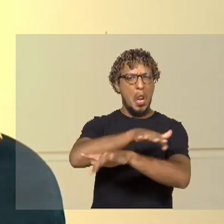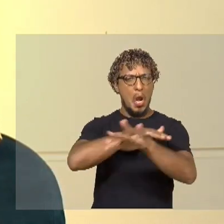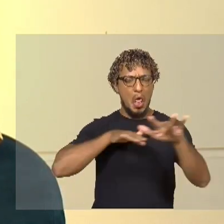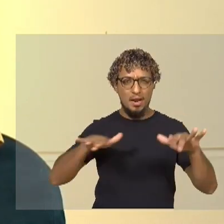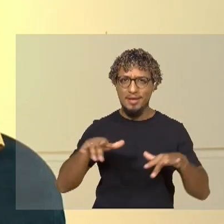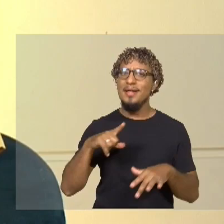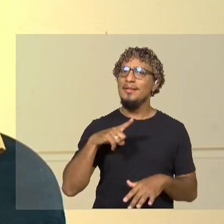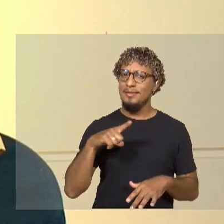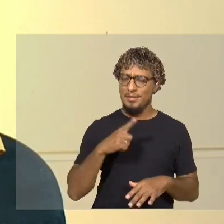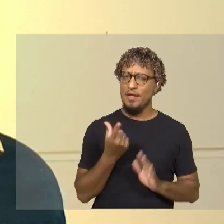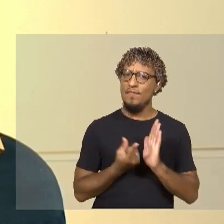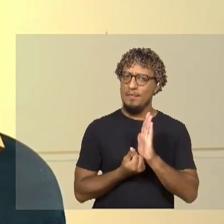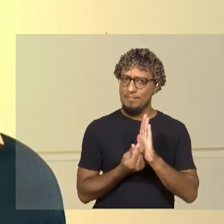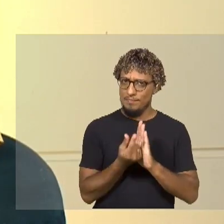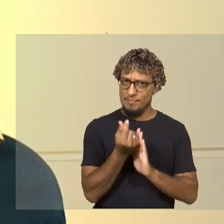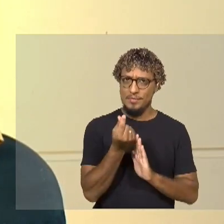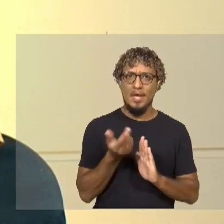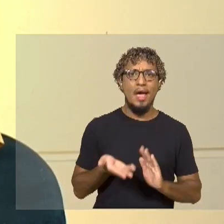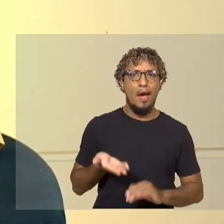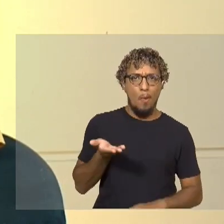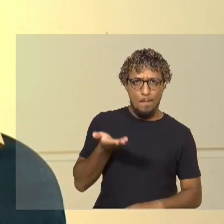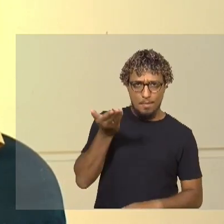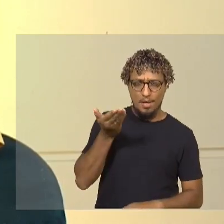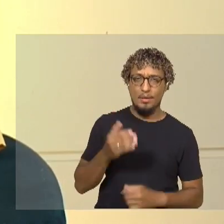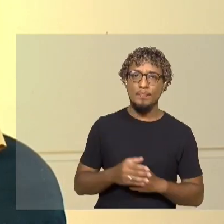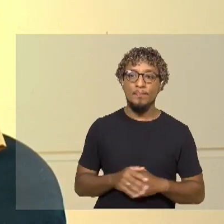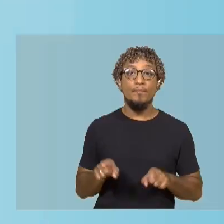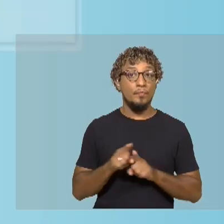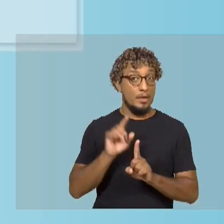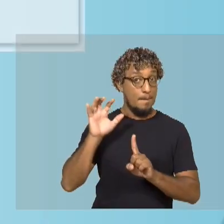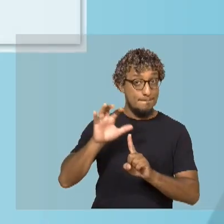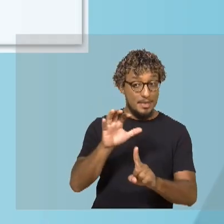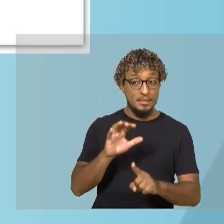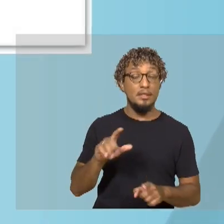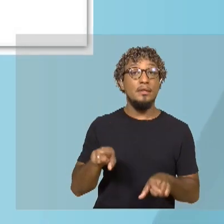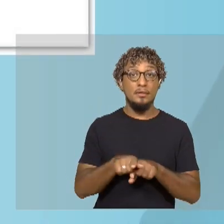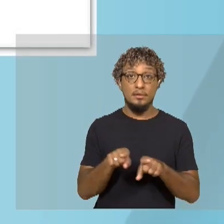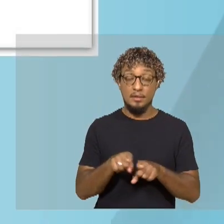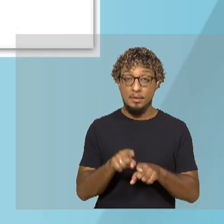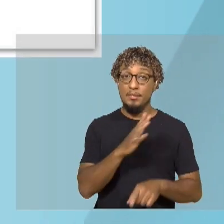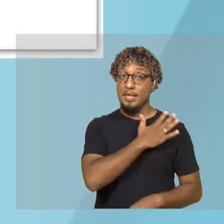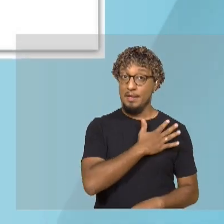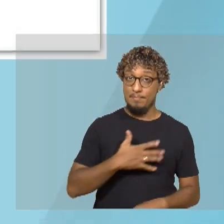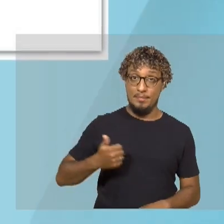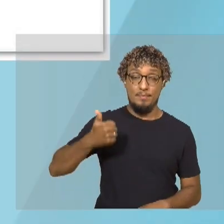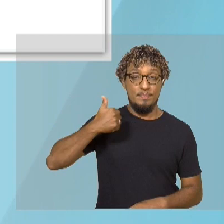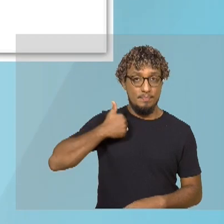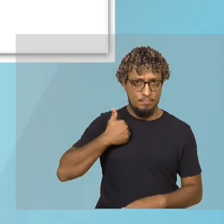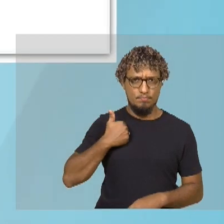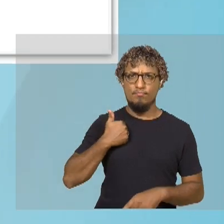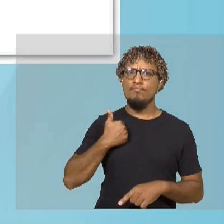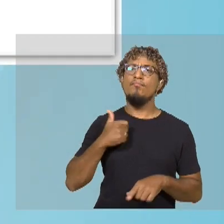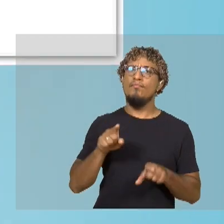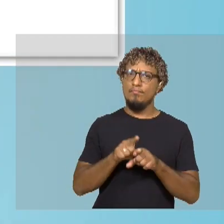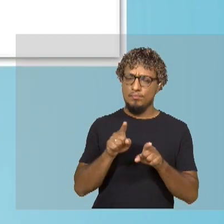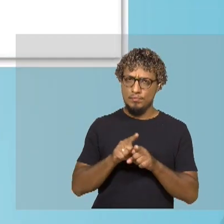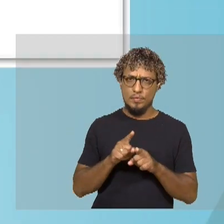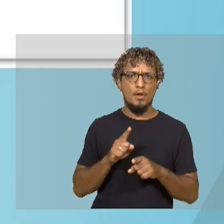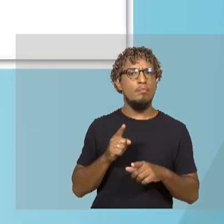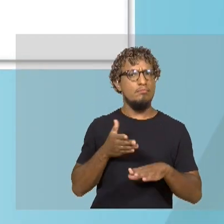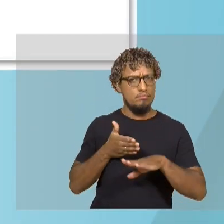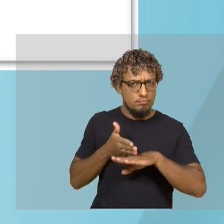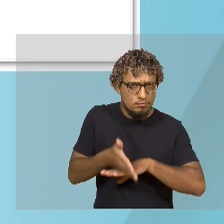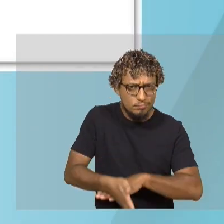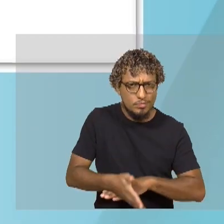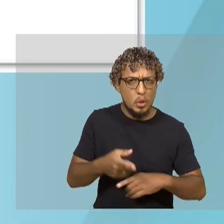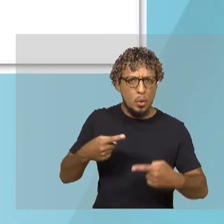um aumento do preço final do produto. E houve pressão, inclusive a primeira-dama se envolveu